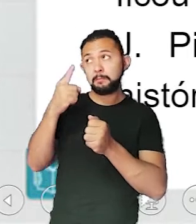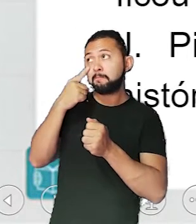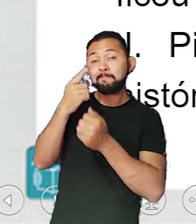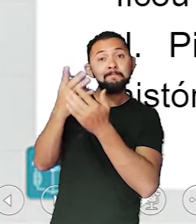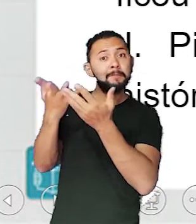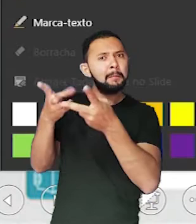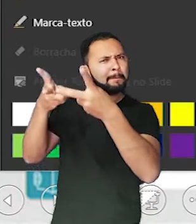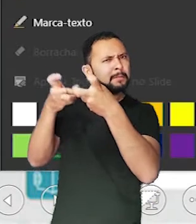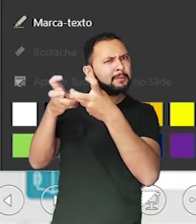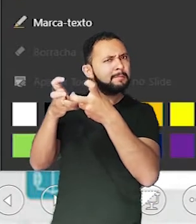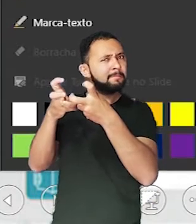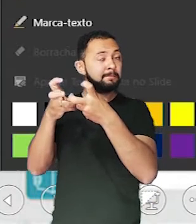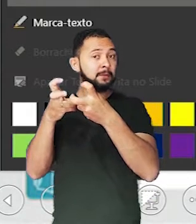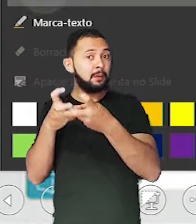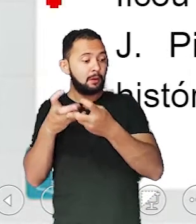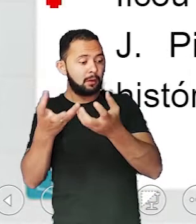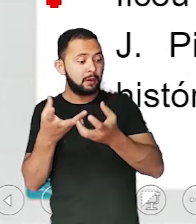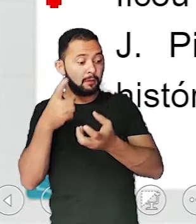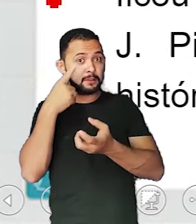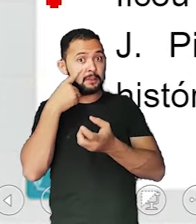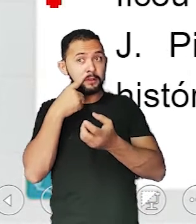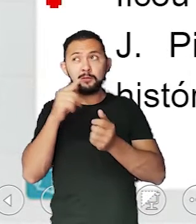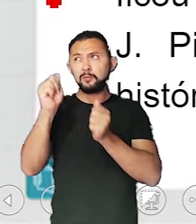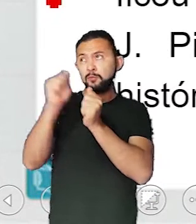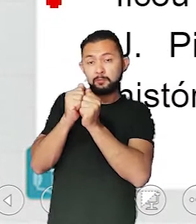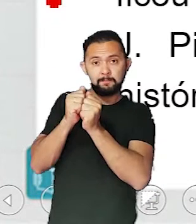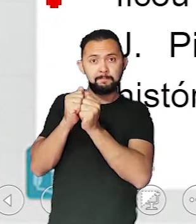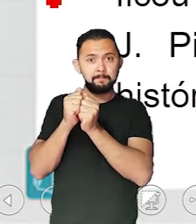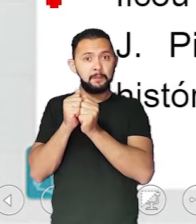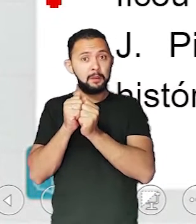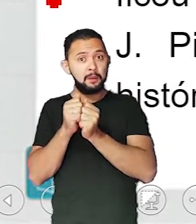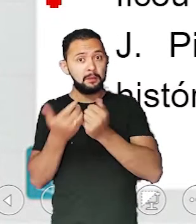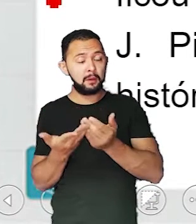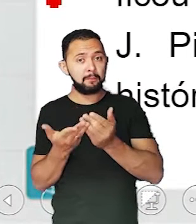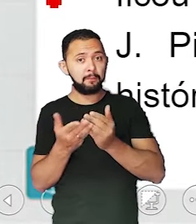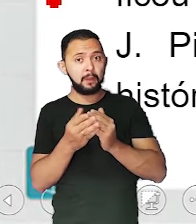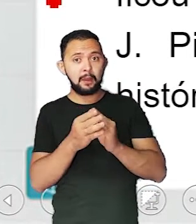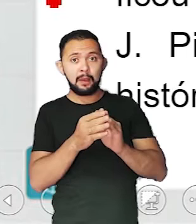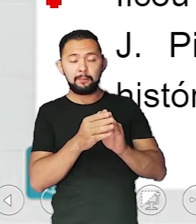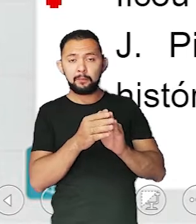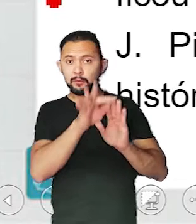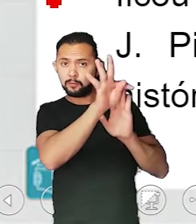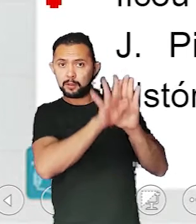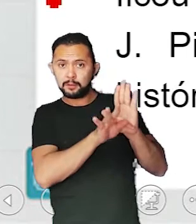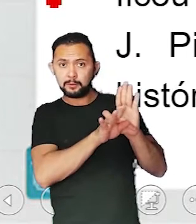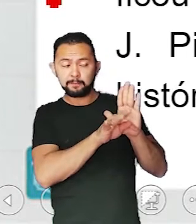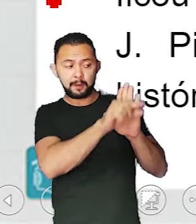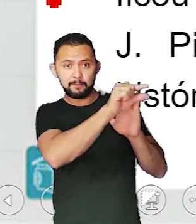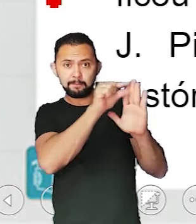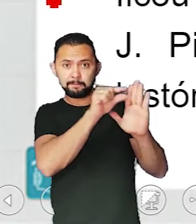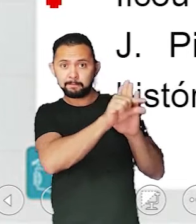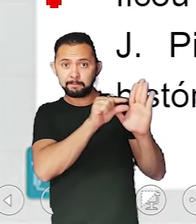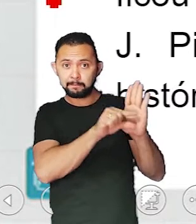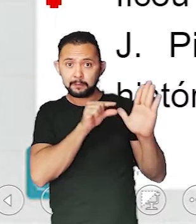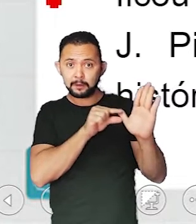galerinha, é o seguinte, eu quero que vocês vejam comigo. É que nessas três primeiras linhas aqui, especialmente,